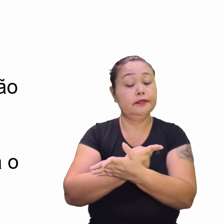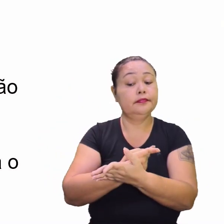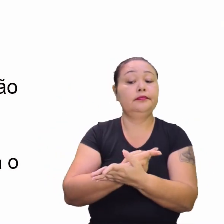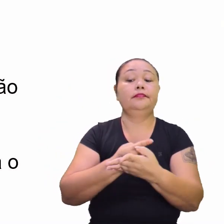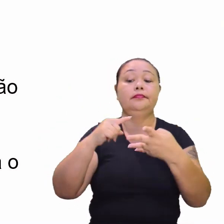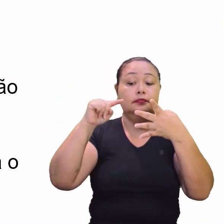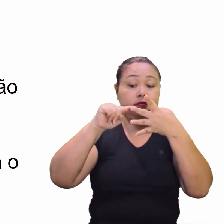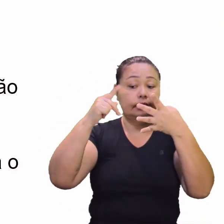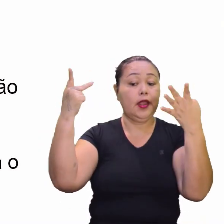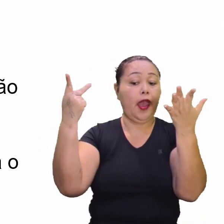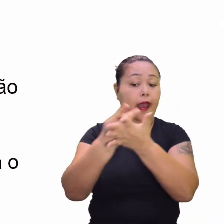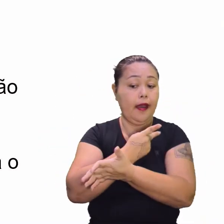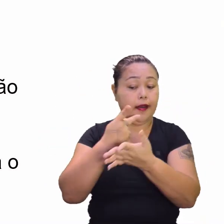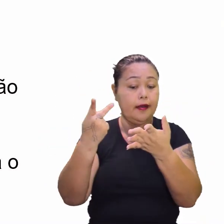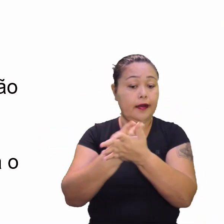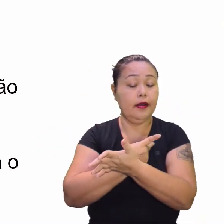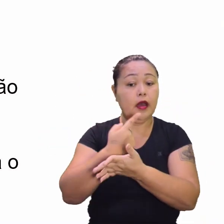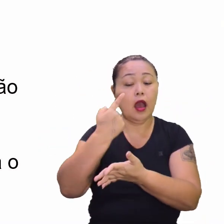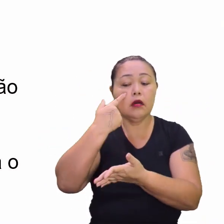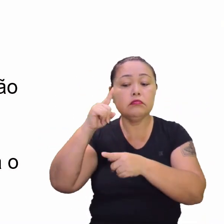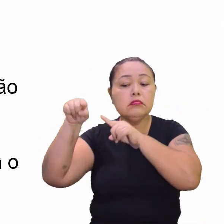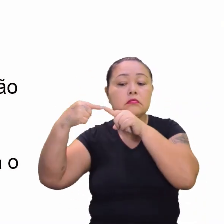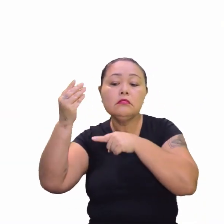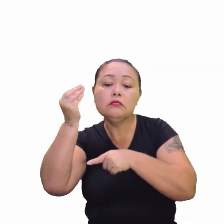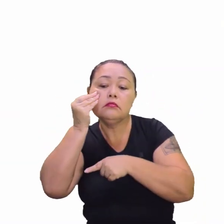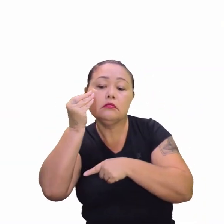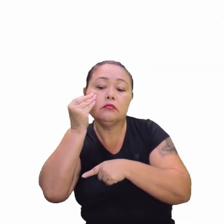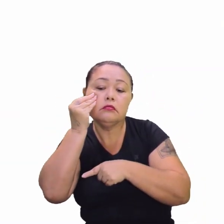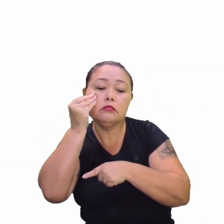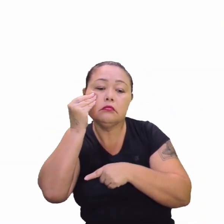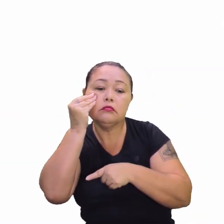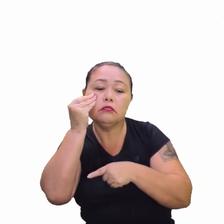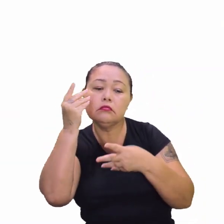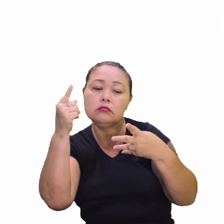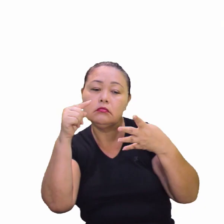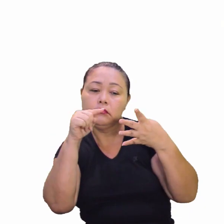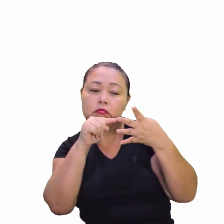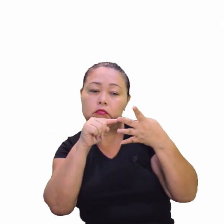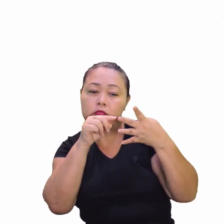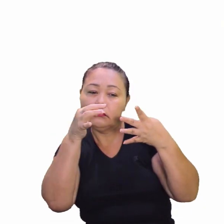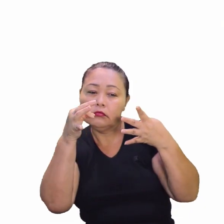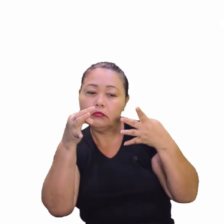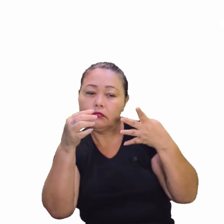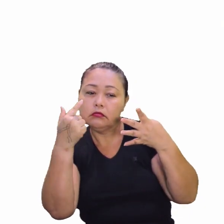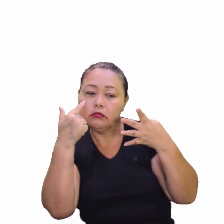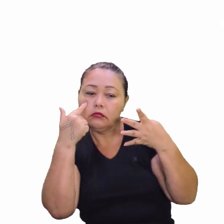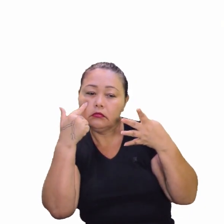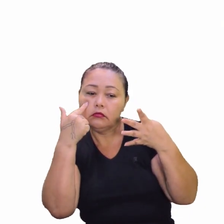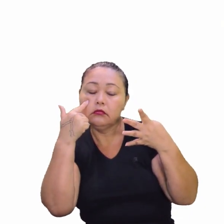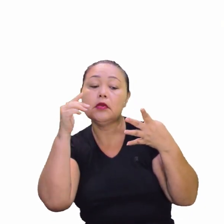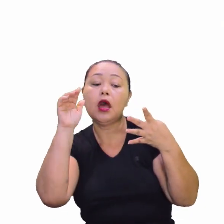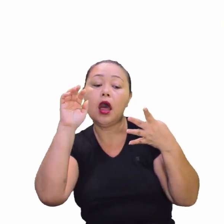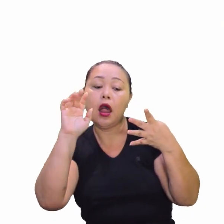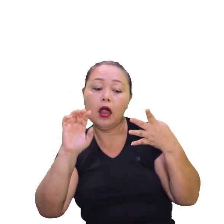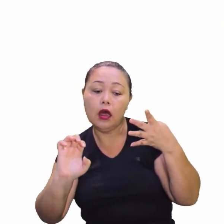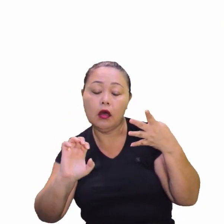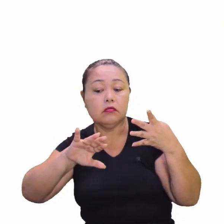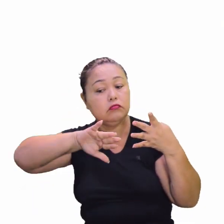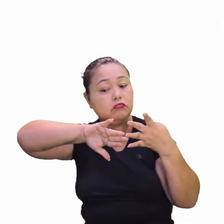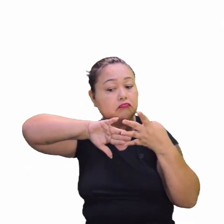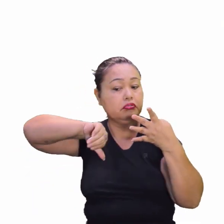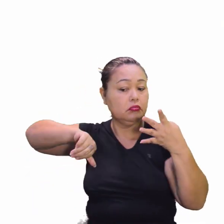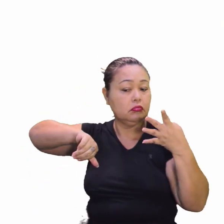errada. Isso mesmo. Vamos agora eliminar o que tem dizendo que a 2 está correta. Olha, a letra E foi